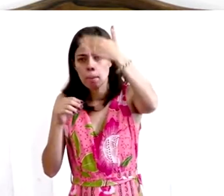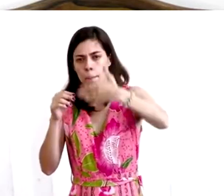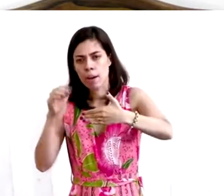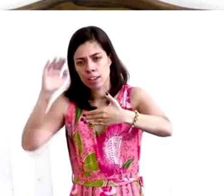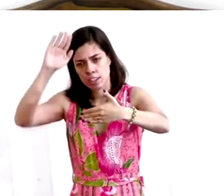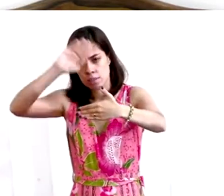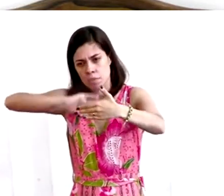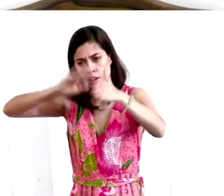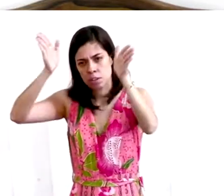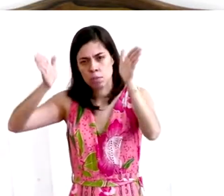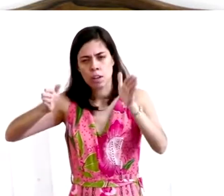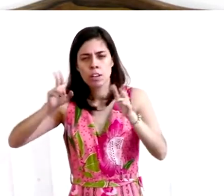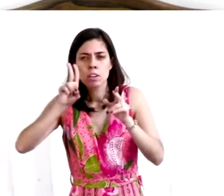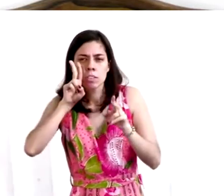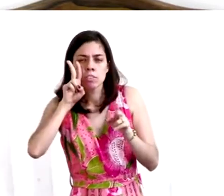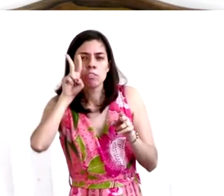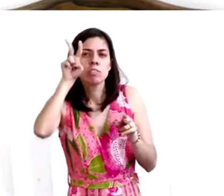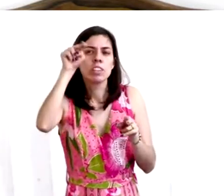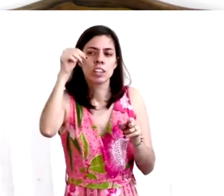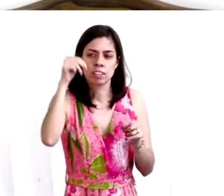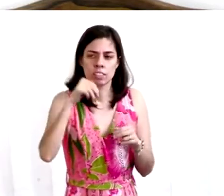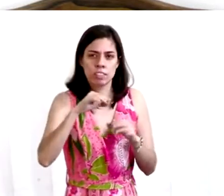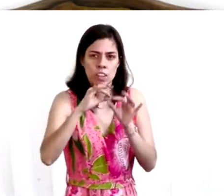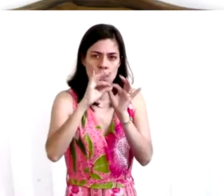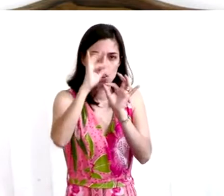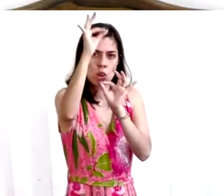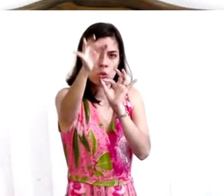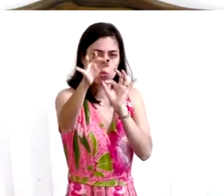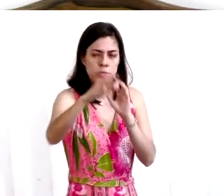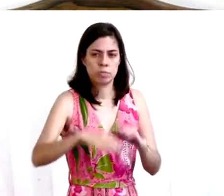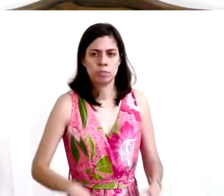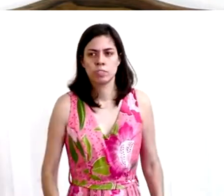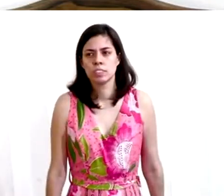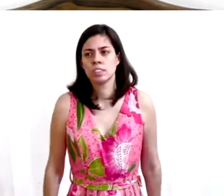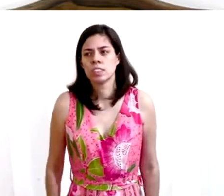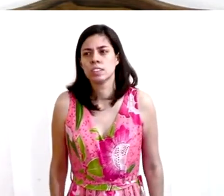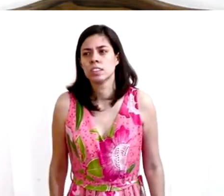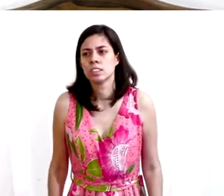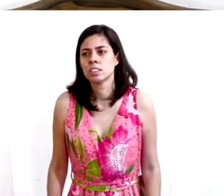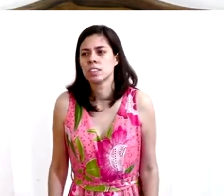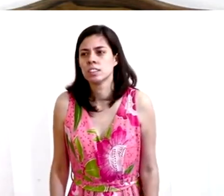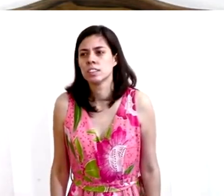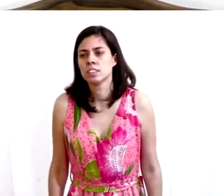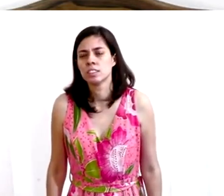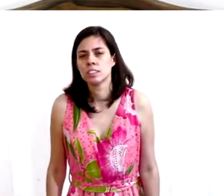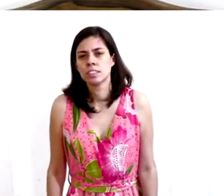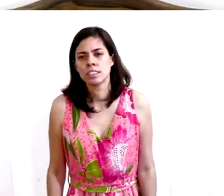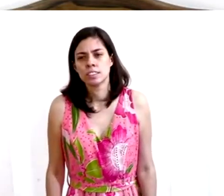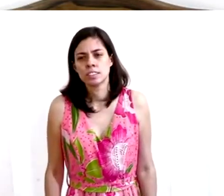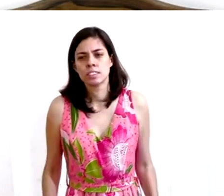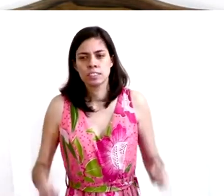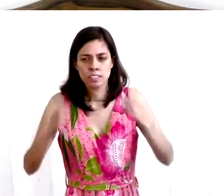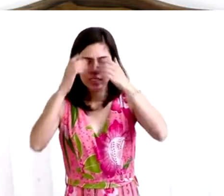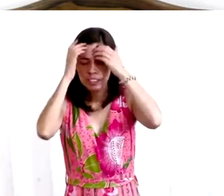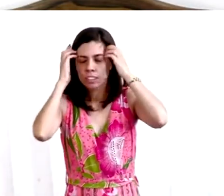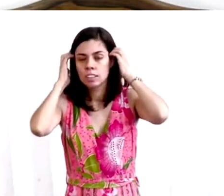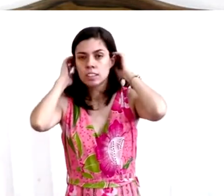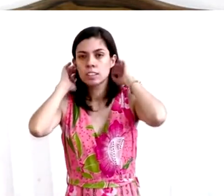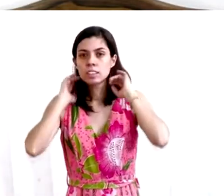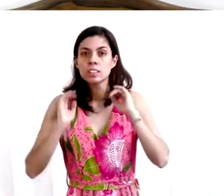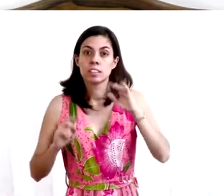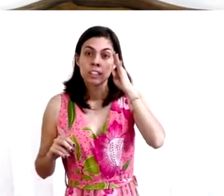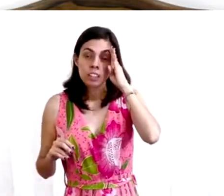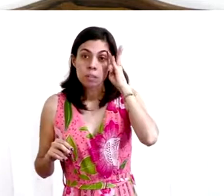segunda pessoa da Trindade. Imagine aquele que estava lá no princípio, quando o